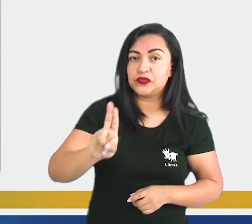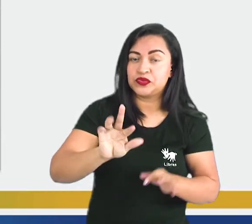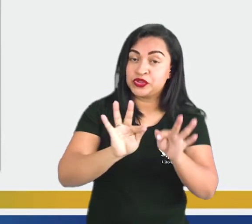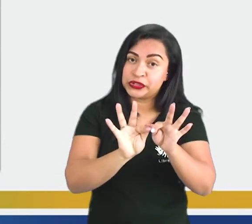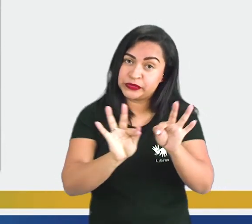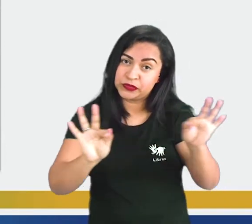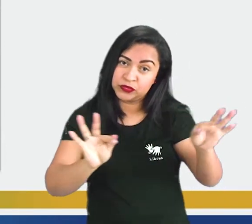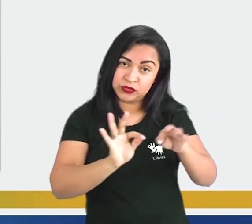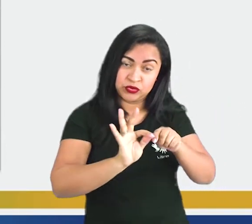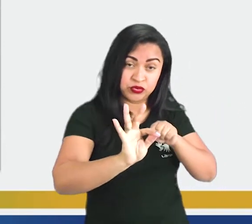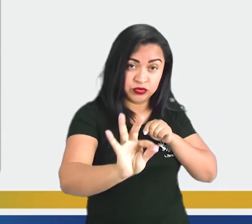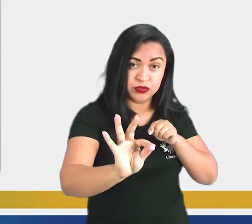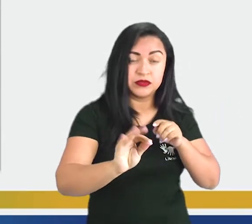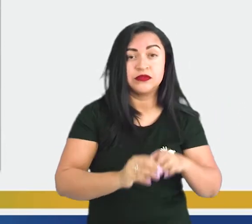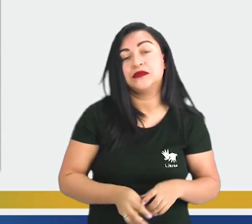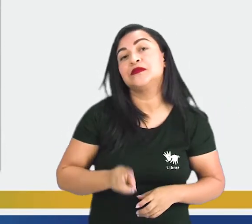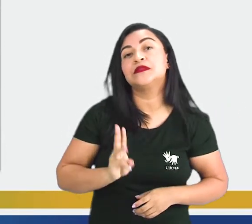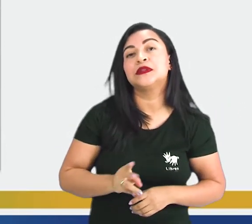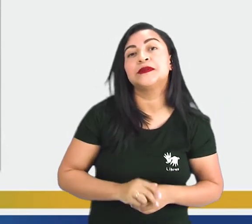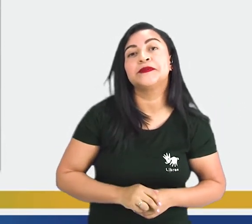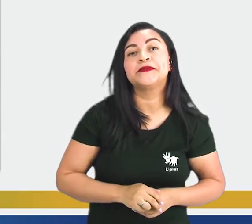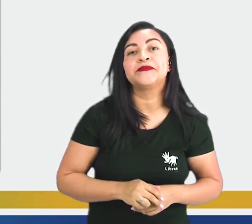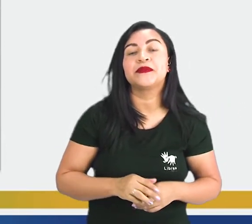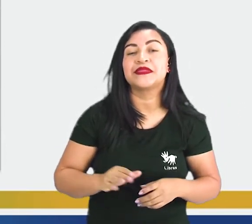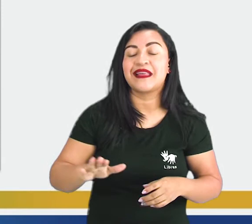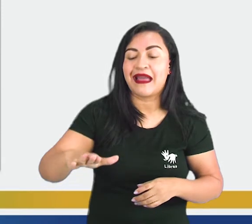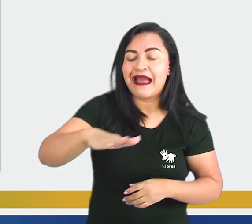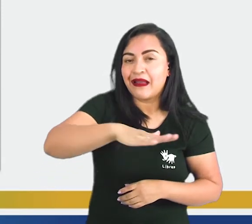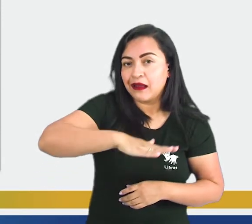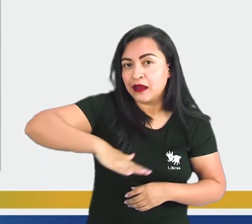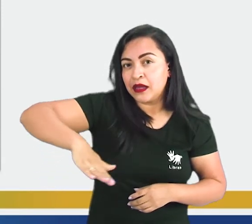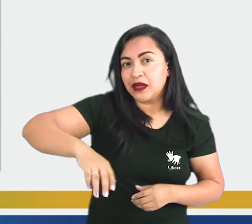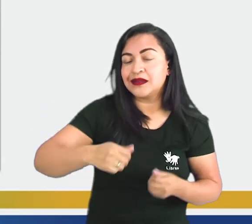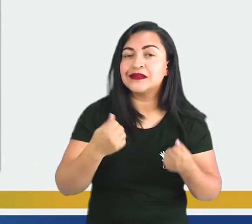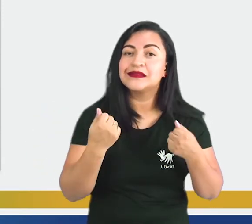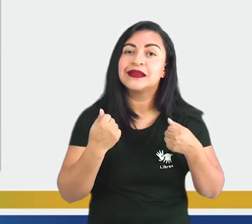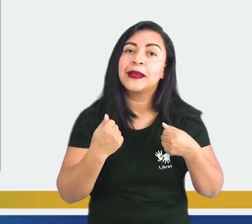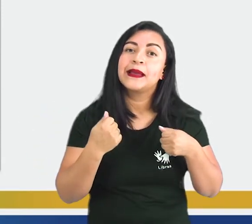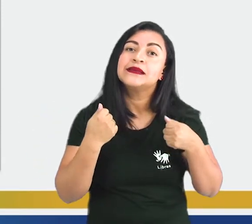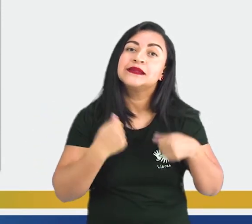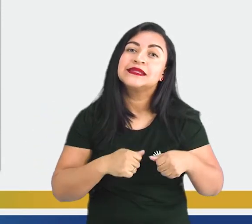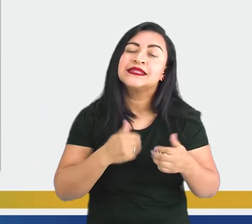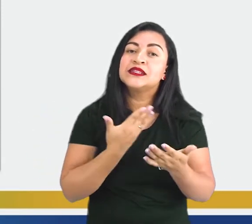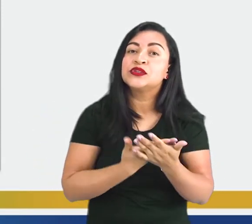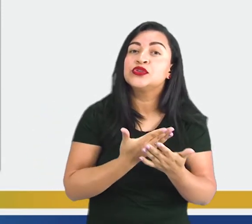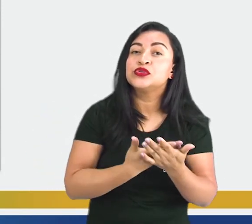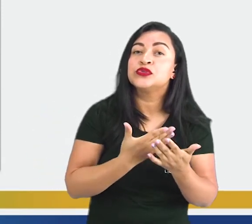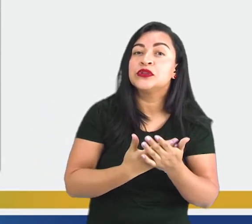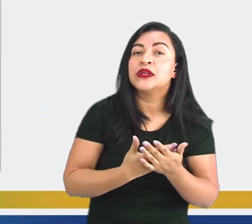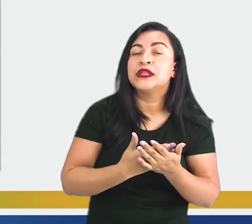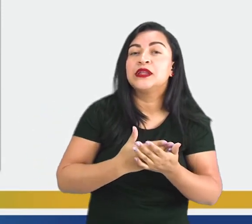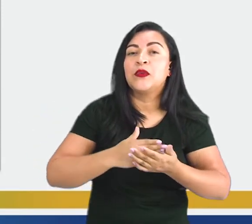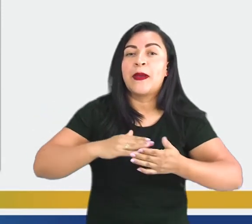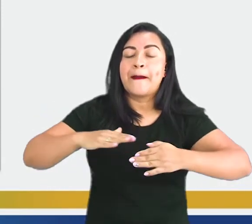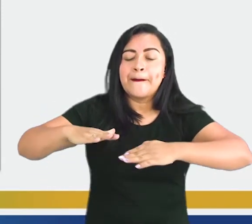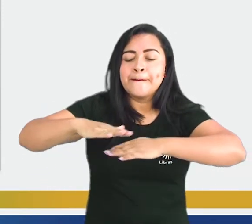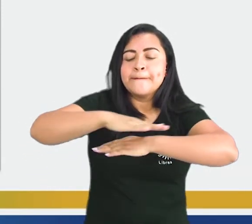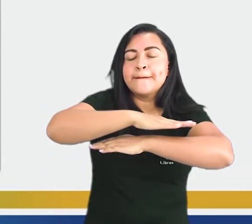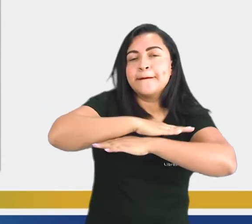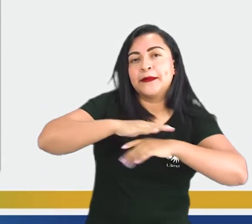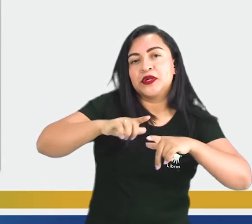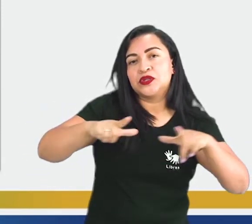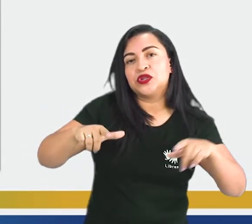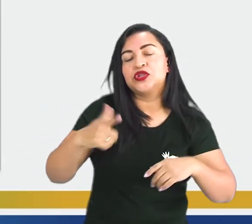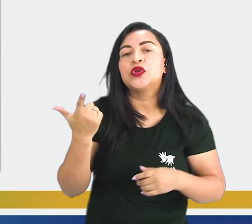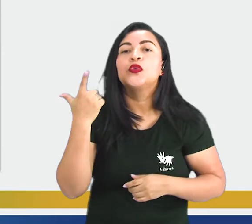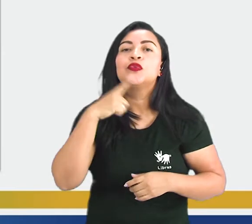isso decorre da ideia, né, da área ser trabalhada a partir de uma figura bidimensional. Então, como trabalhamos aí